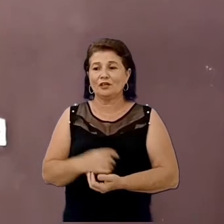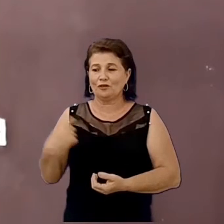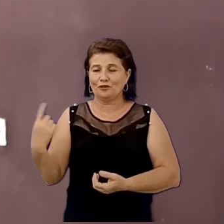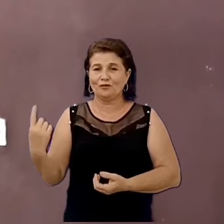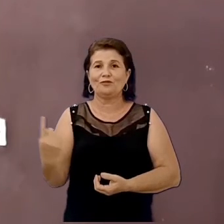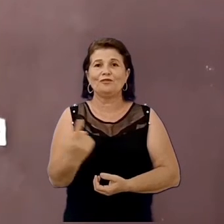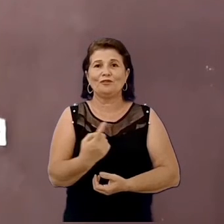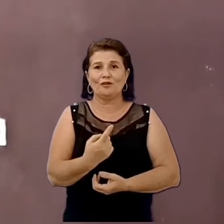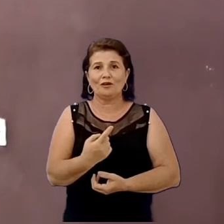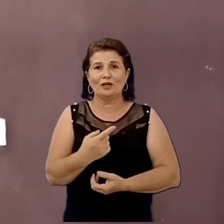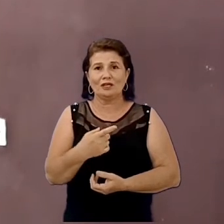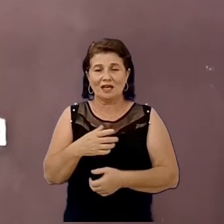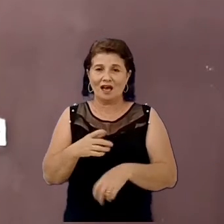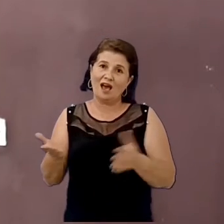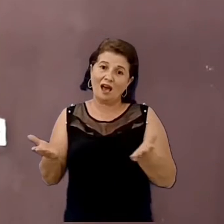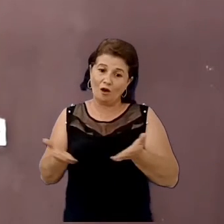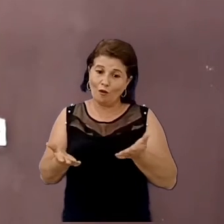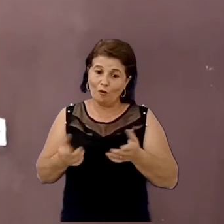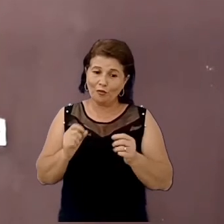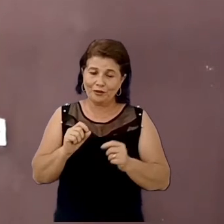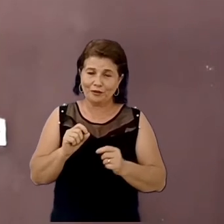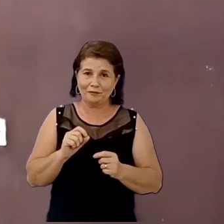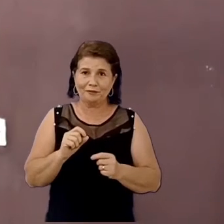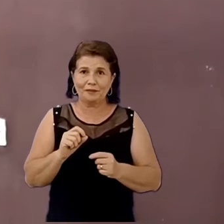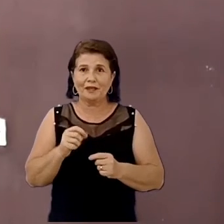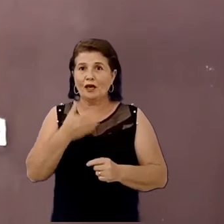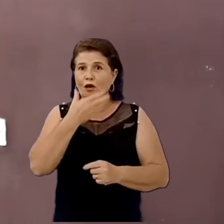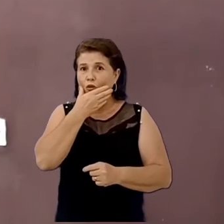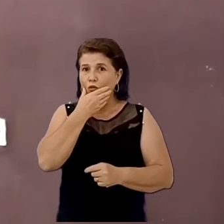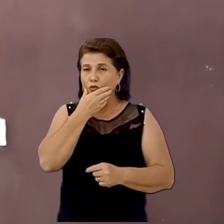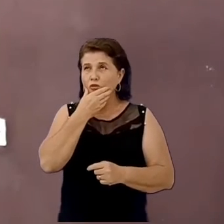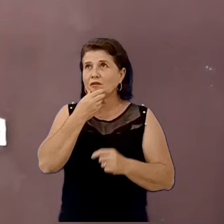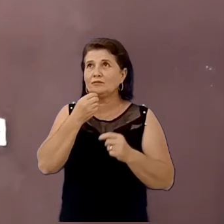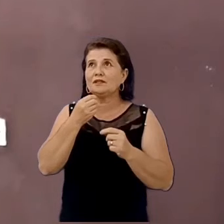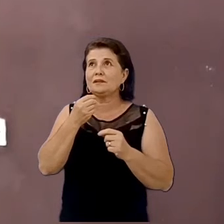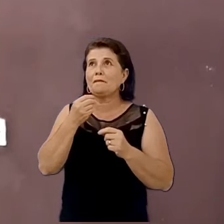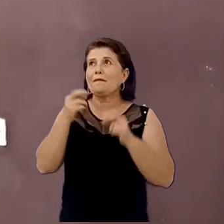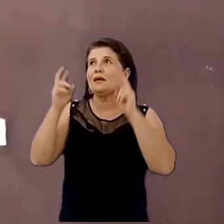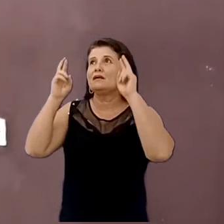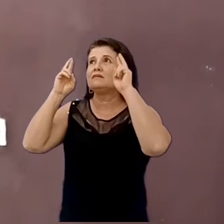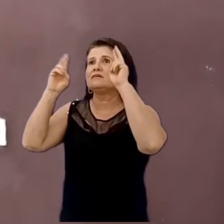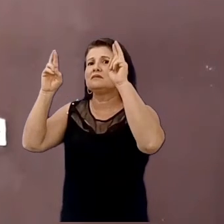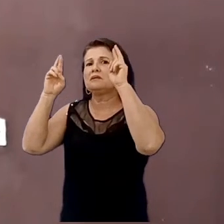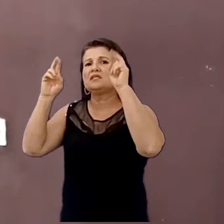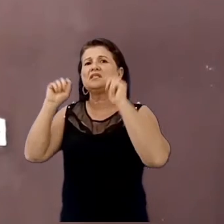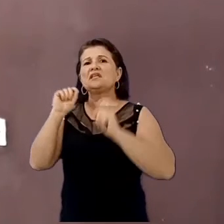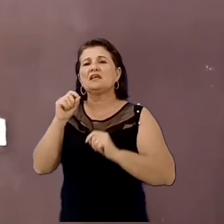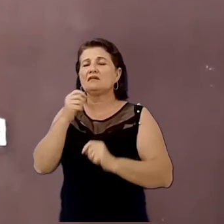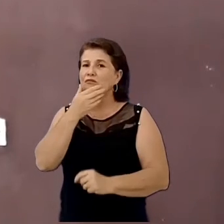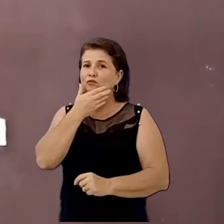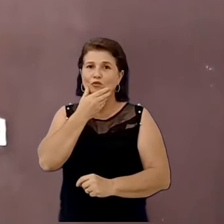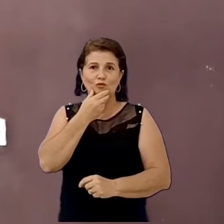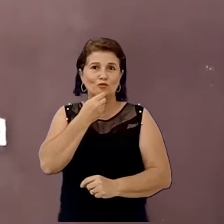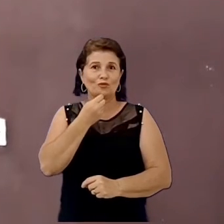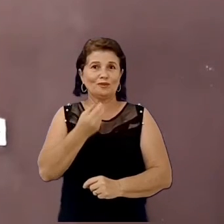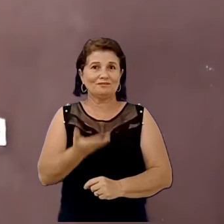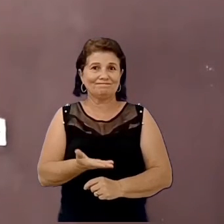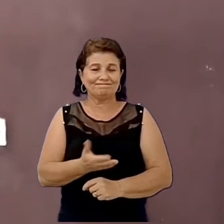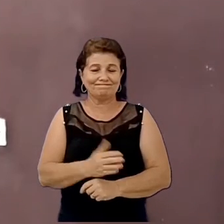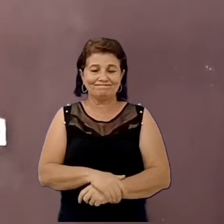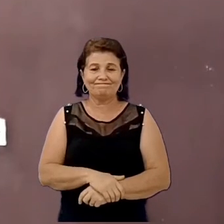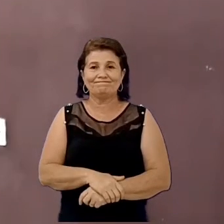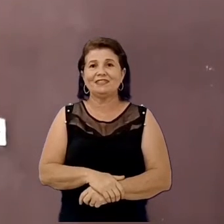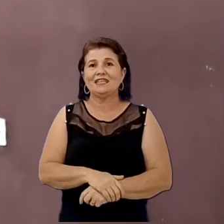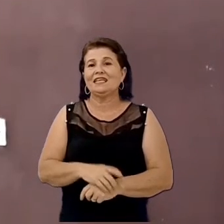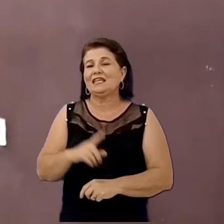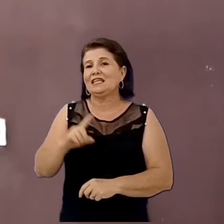Nós estamos no tempo que os homens colocam sua esperança nos homens. E acham que